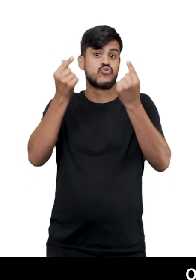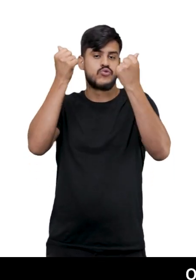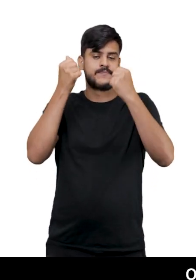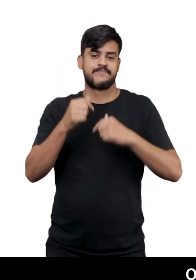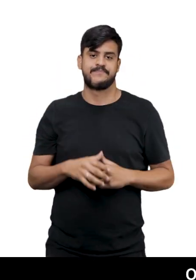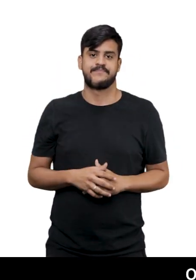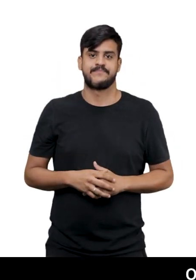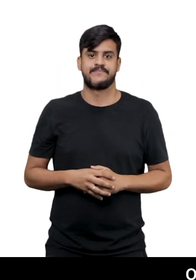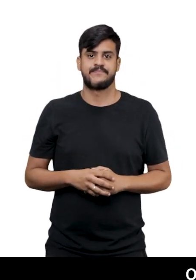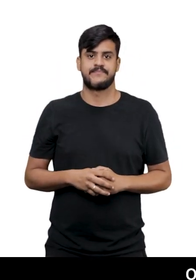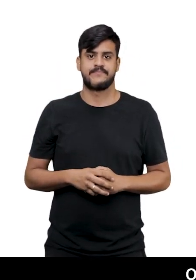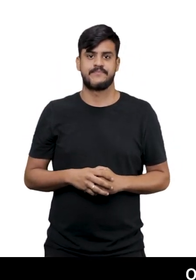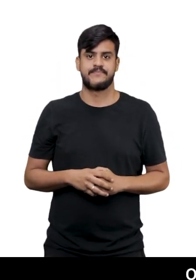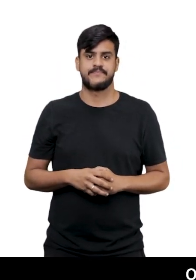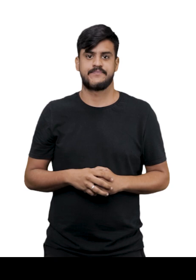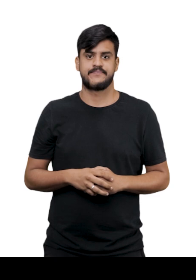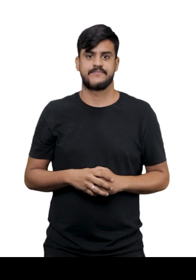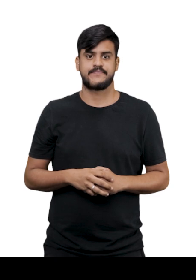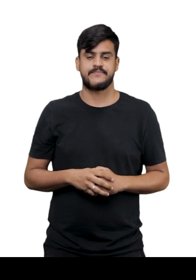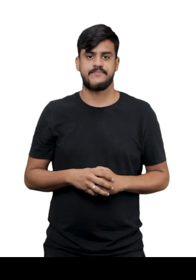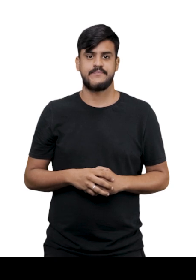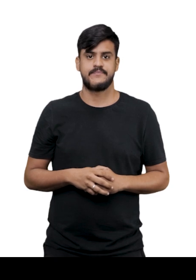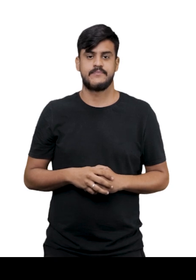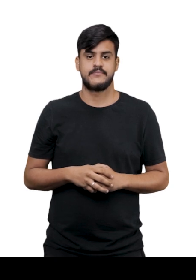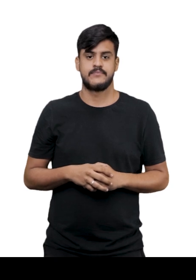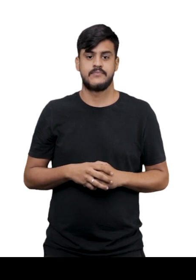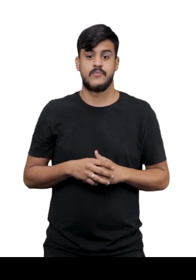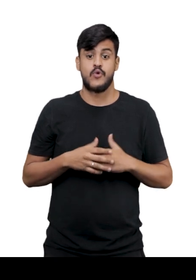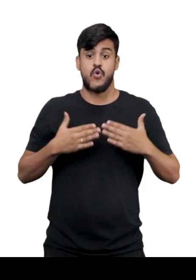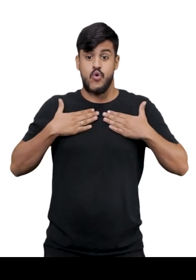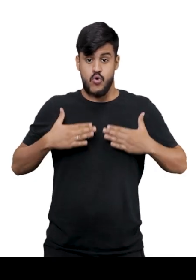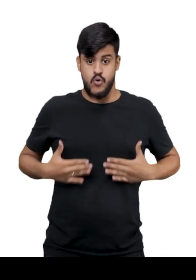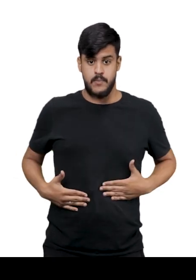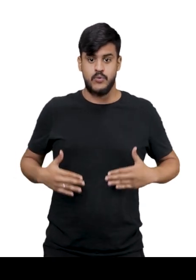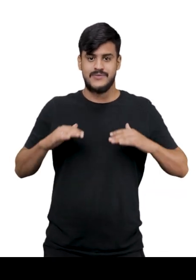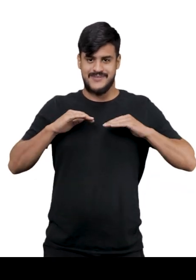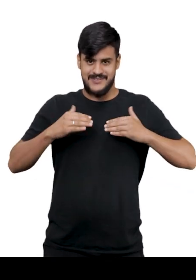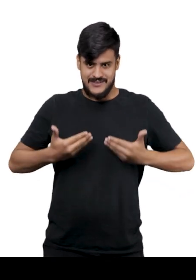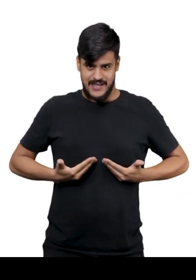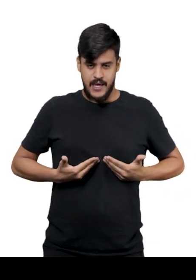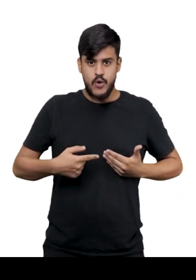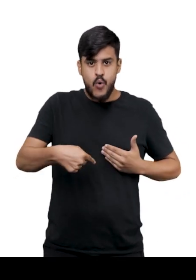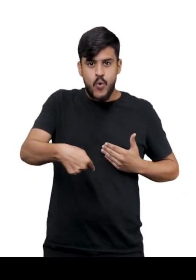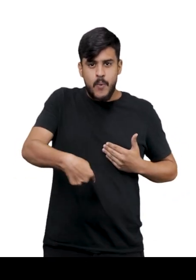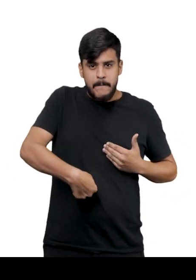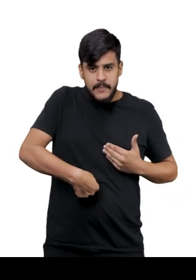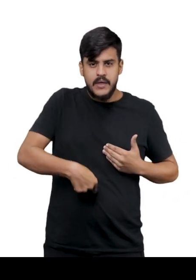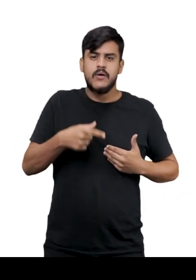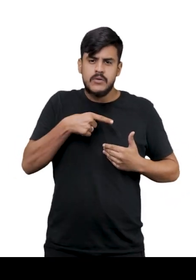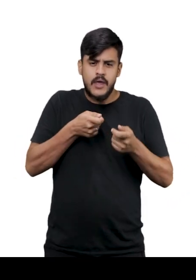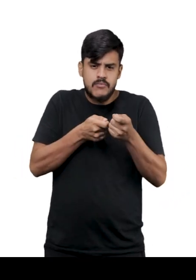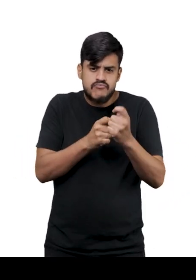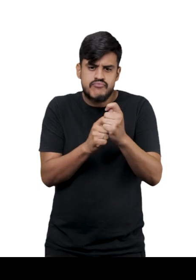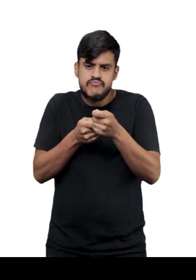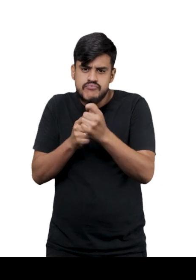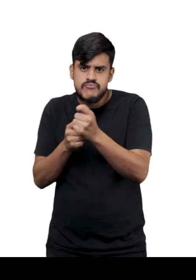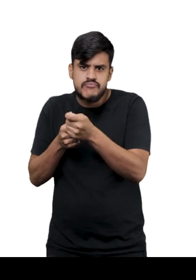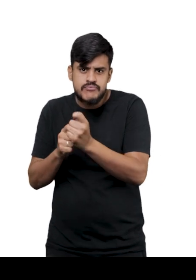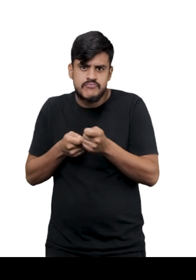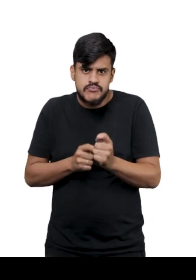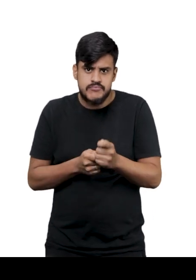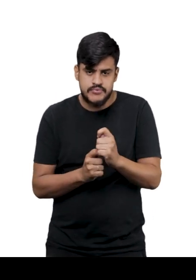abundância e prosperidade recorrente. No tronco, os seios e o umbigo são